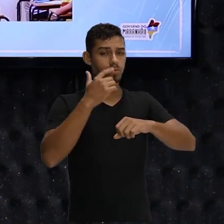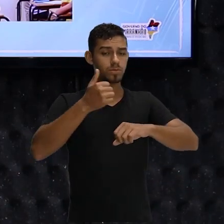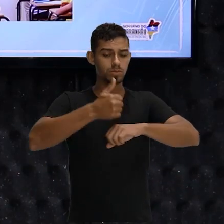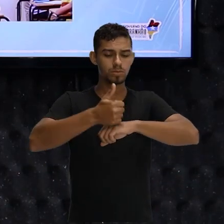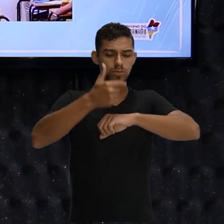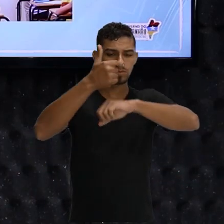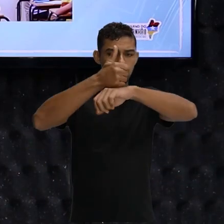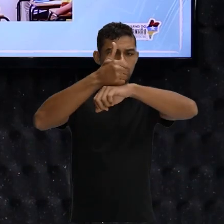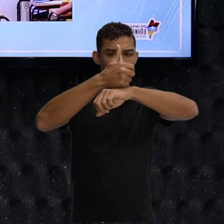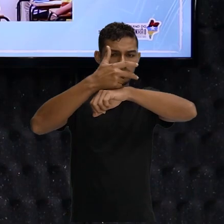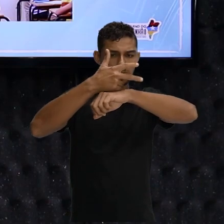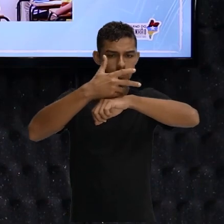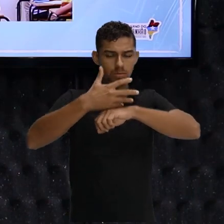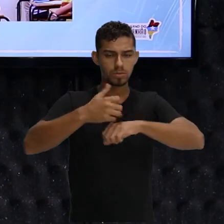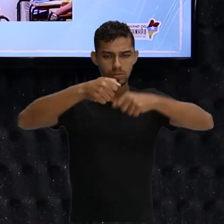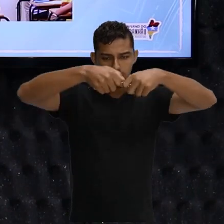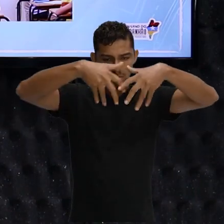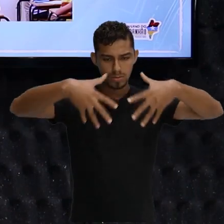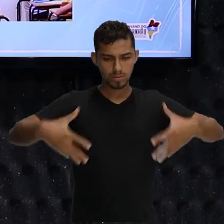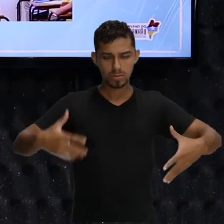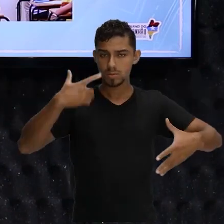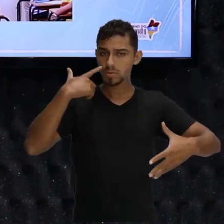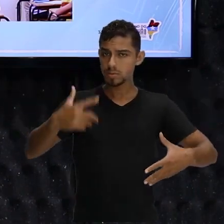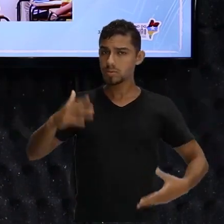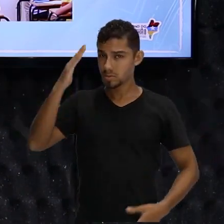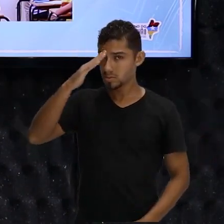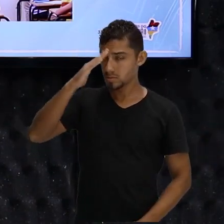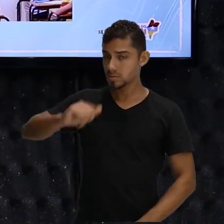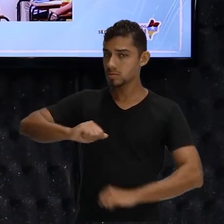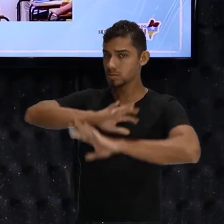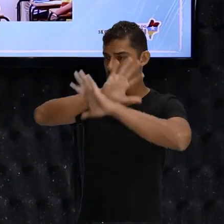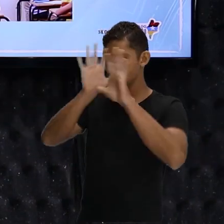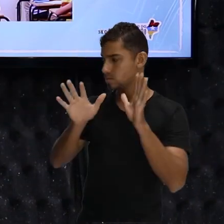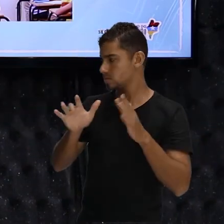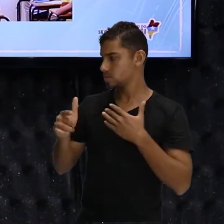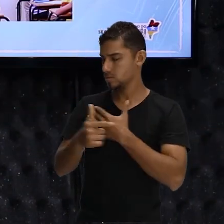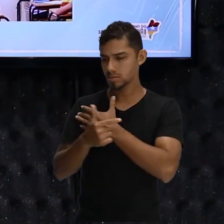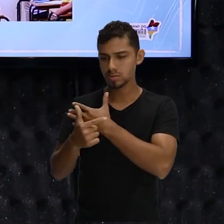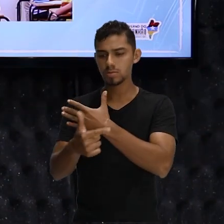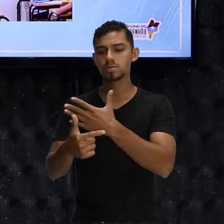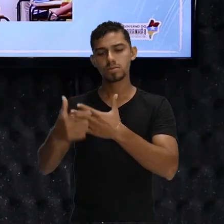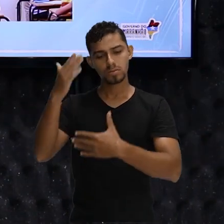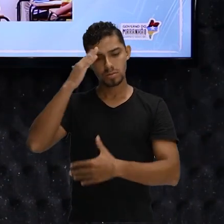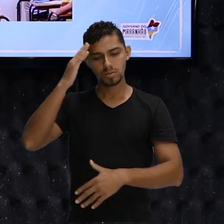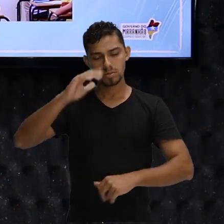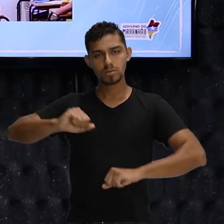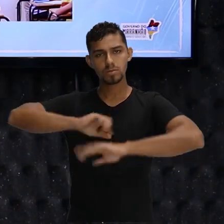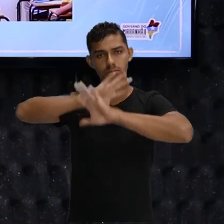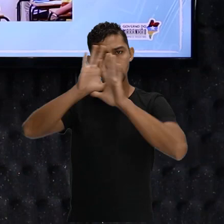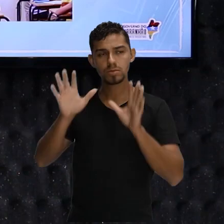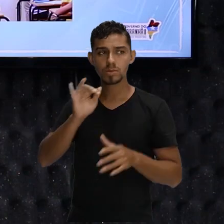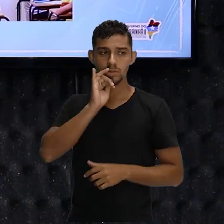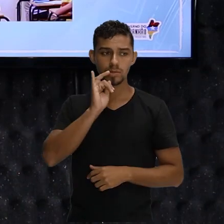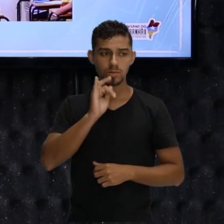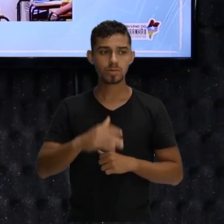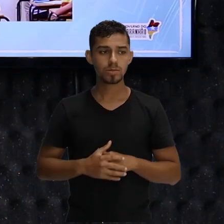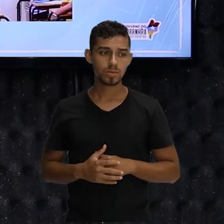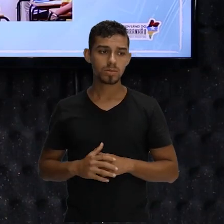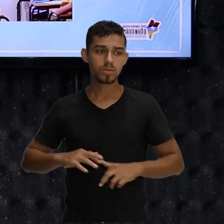aí? Para você entender os papéis sociais, você precisa entender o que é status social. São